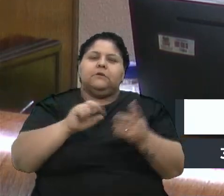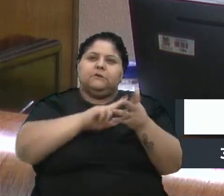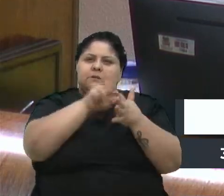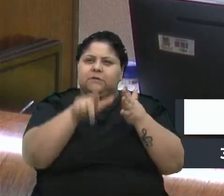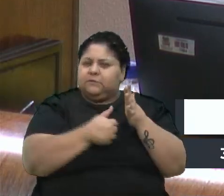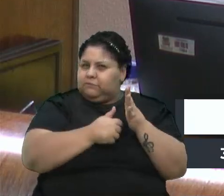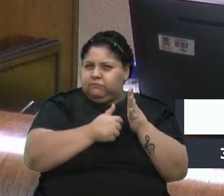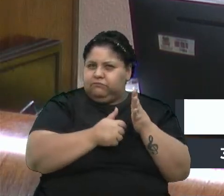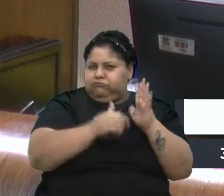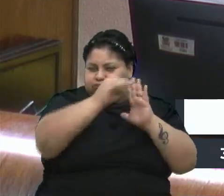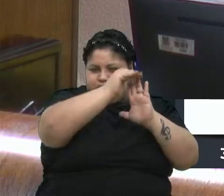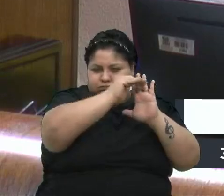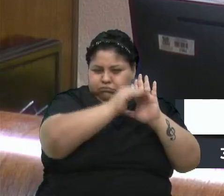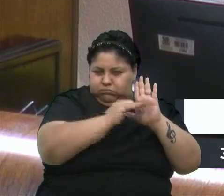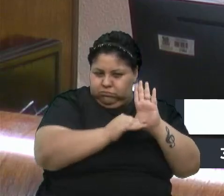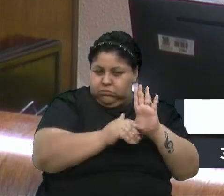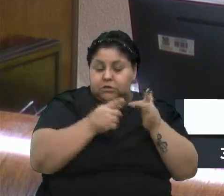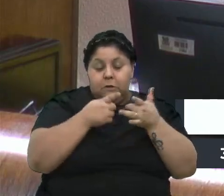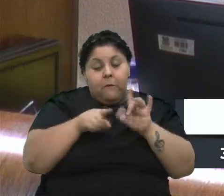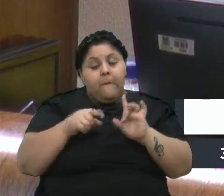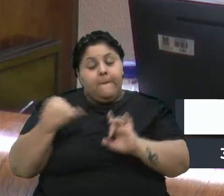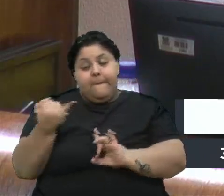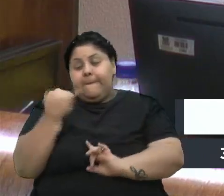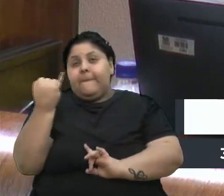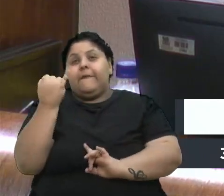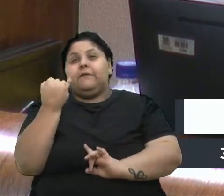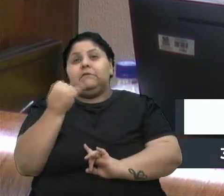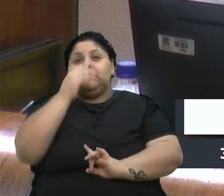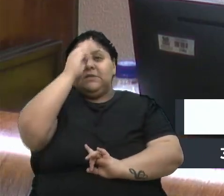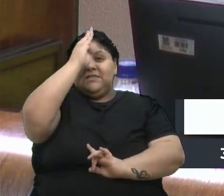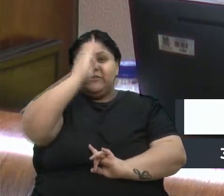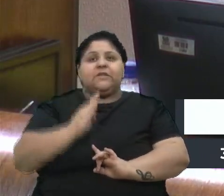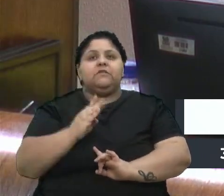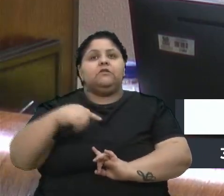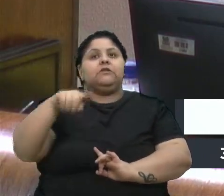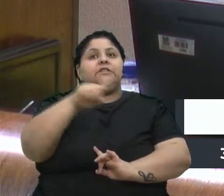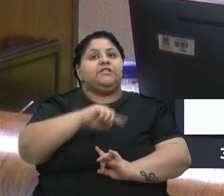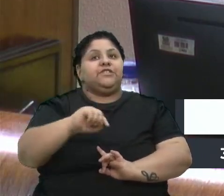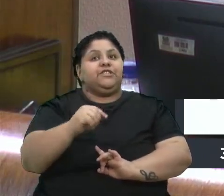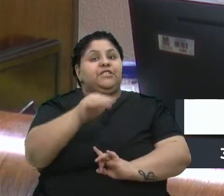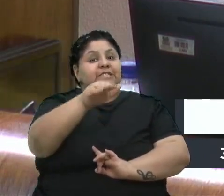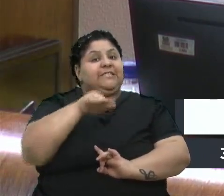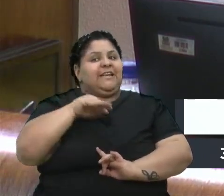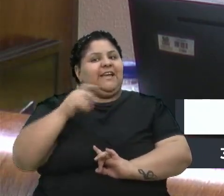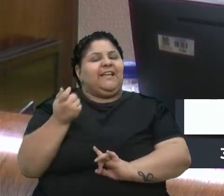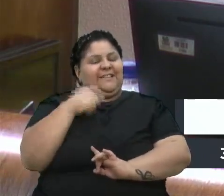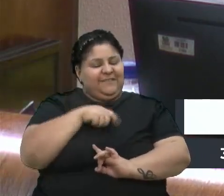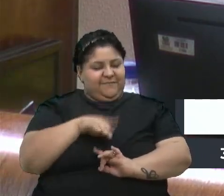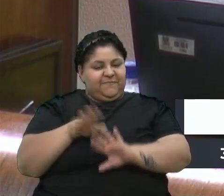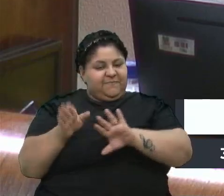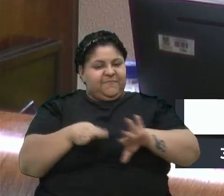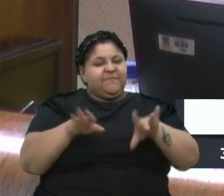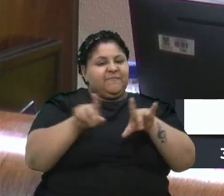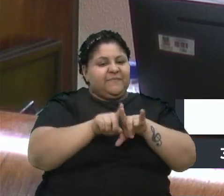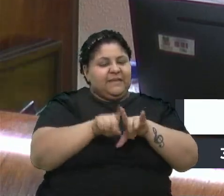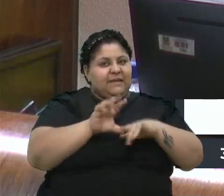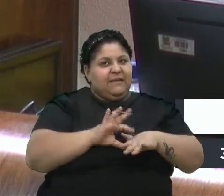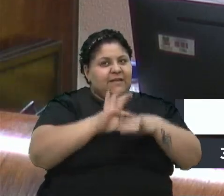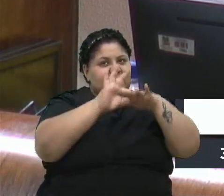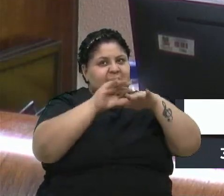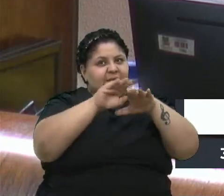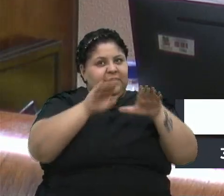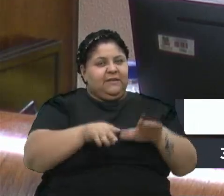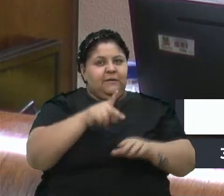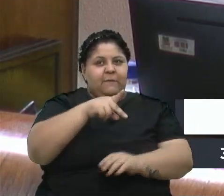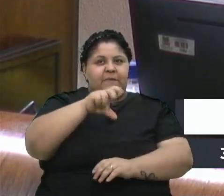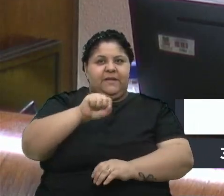capacitação e qualificação com o Sebrae, mas é importante, ainda mais se é gratuito, que a gente busque essa possibilidade. E também, como líder da bancada do PSDB, quero dizer que